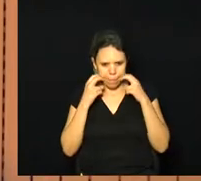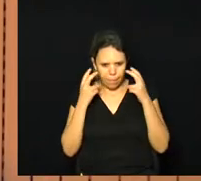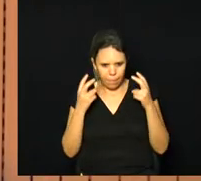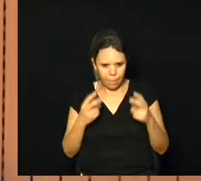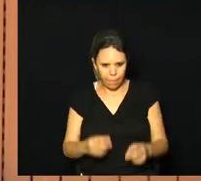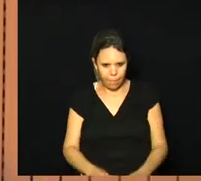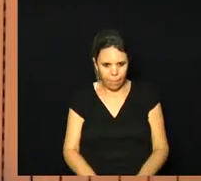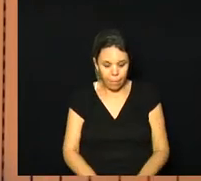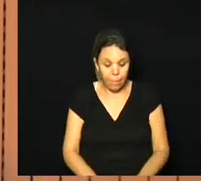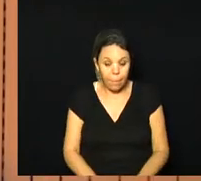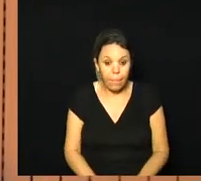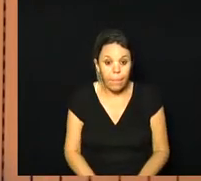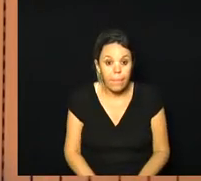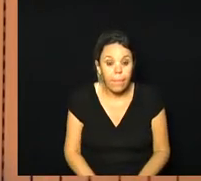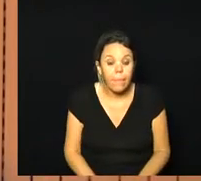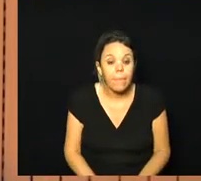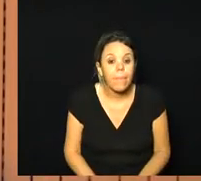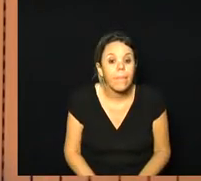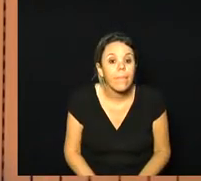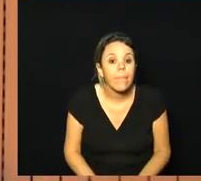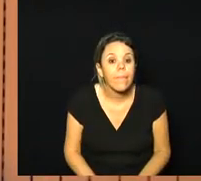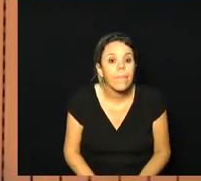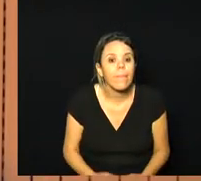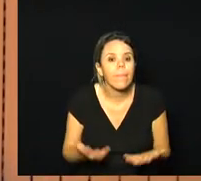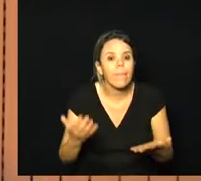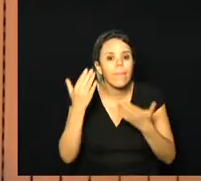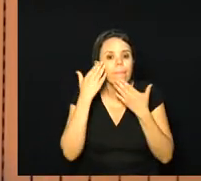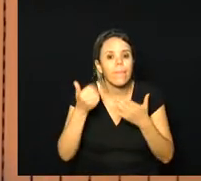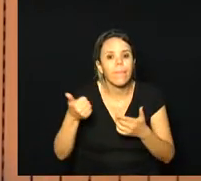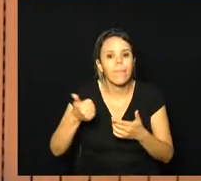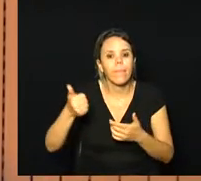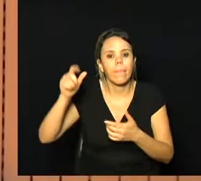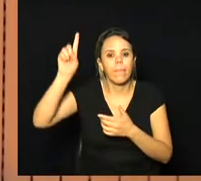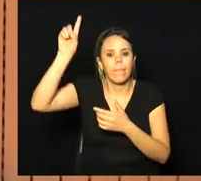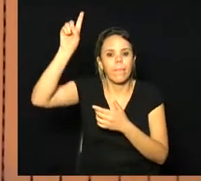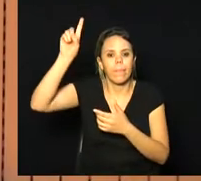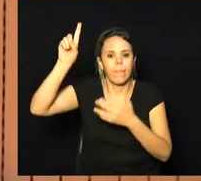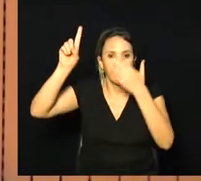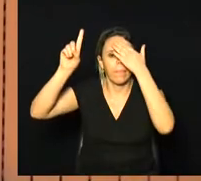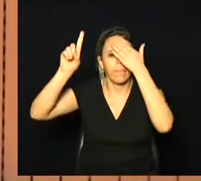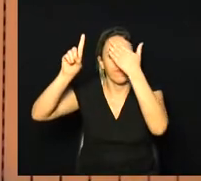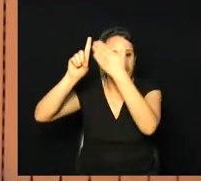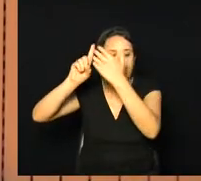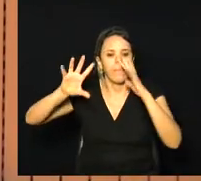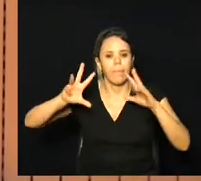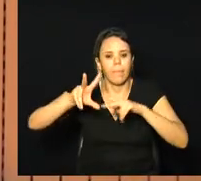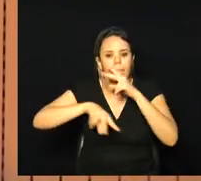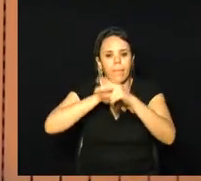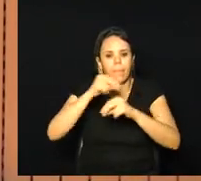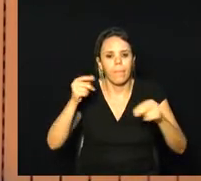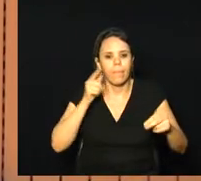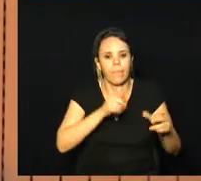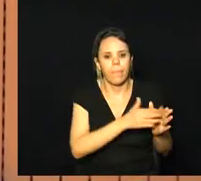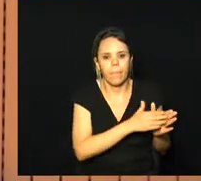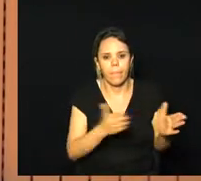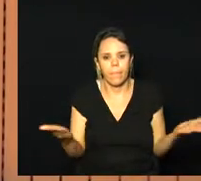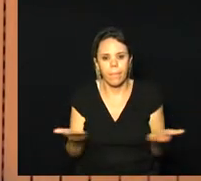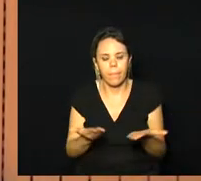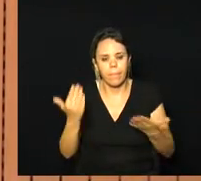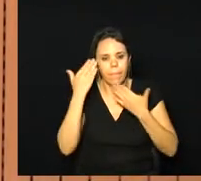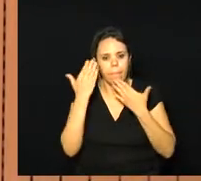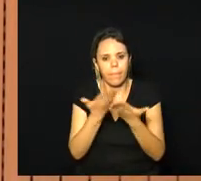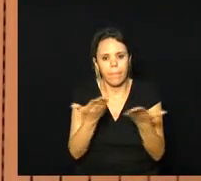vergonhado. Mas, para mim, eu quero agradecer primeiramente a Deus por todos os prêmios que eu ganhei. E hoje eu quero